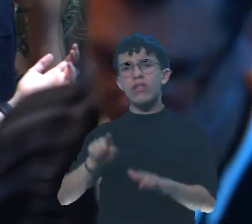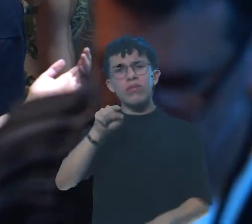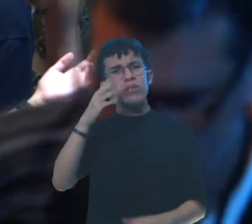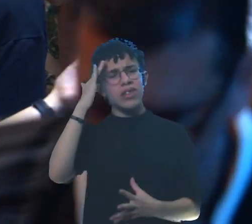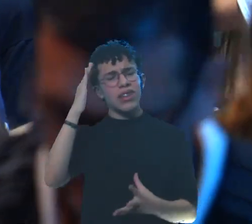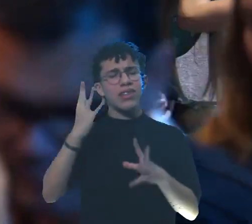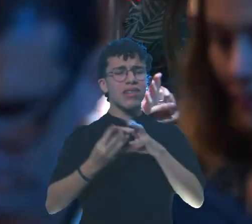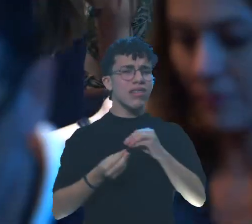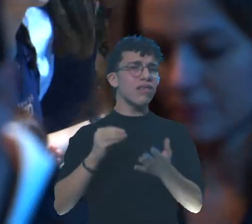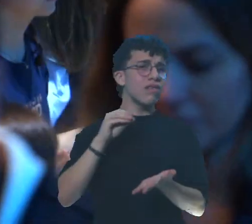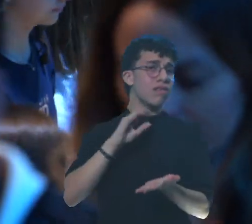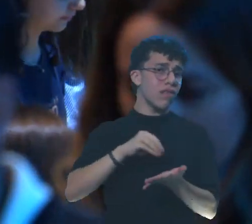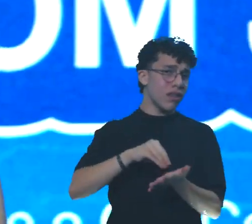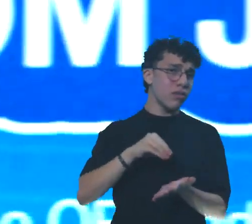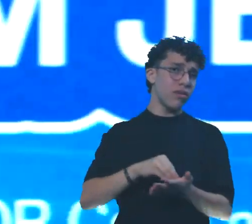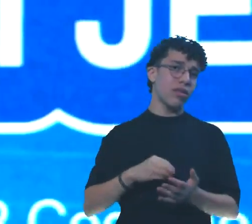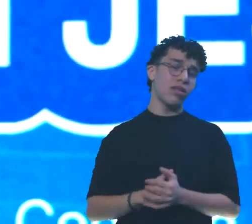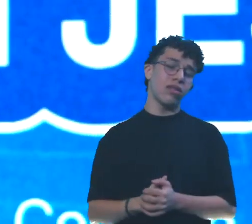por você.